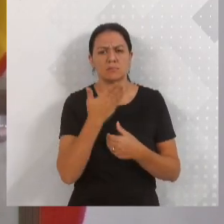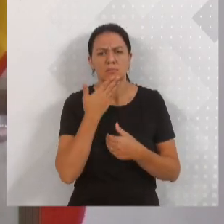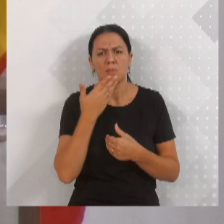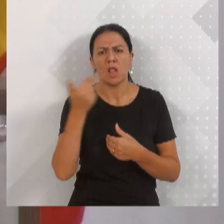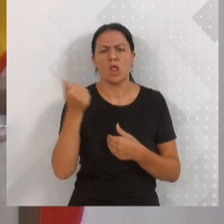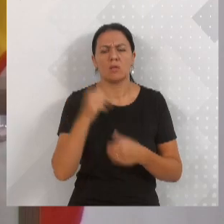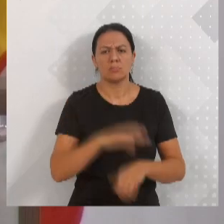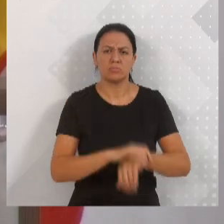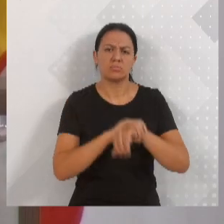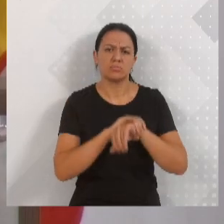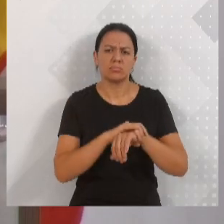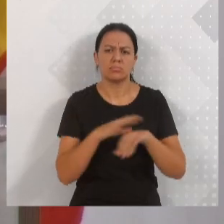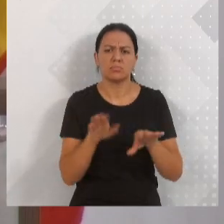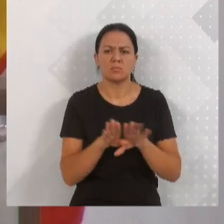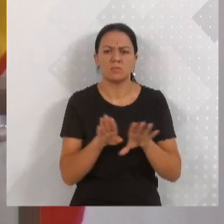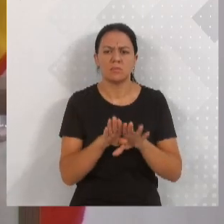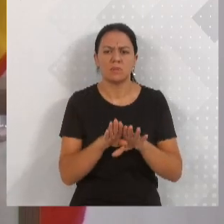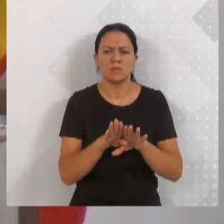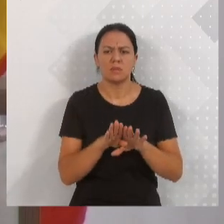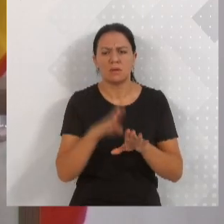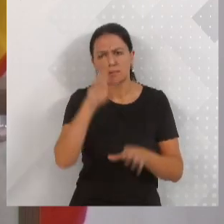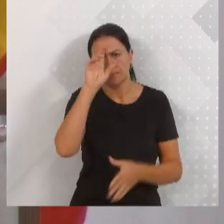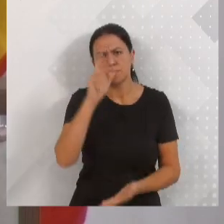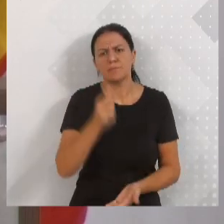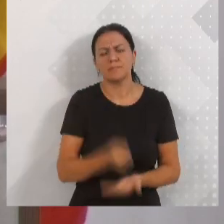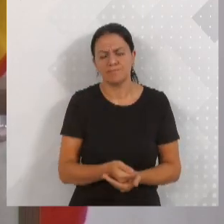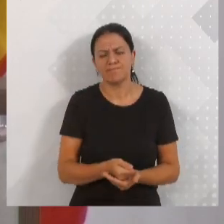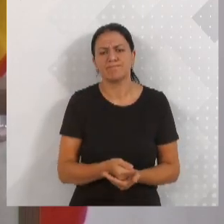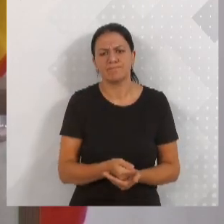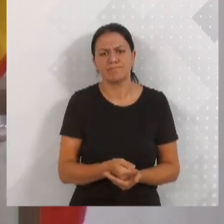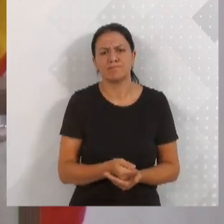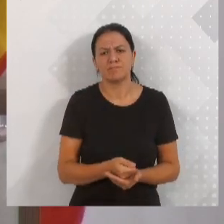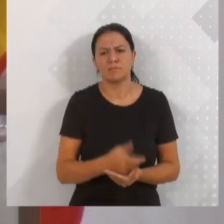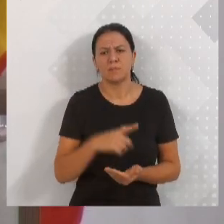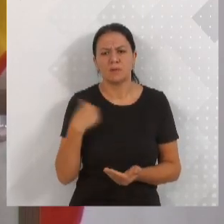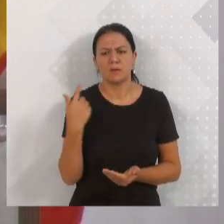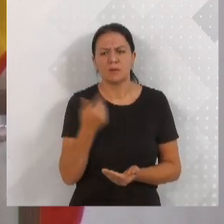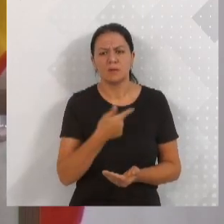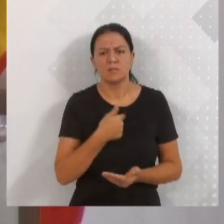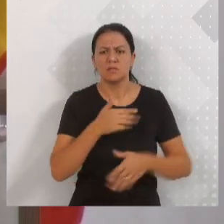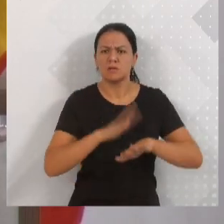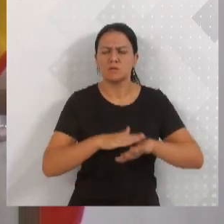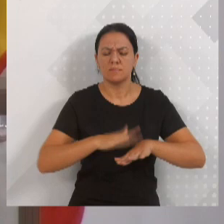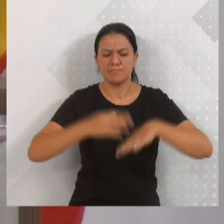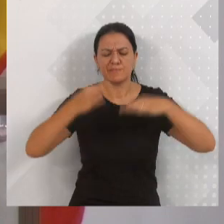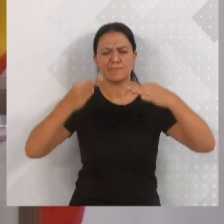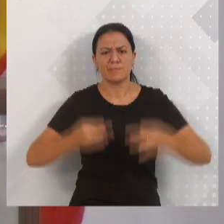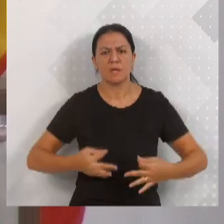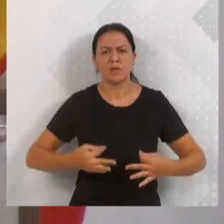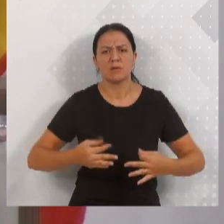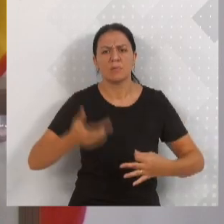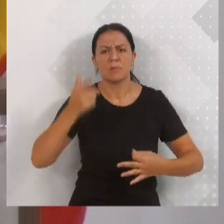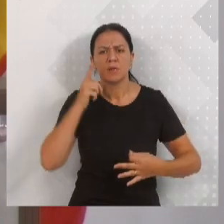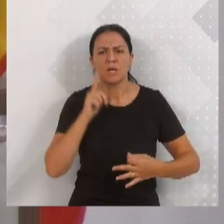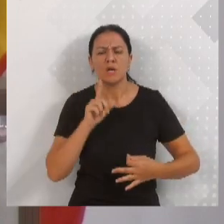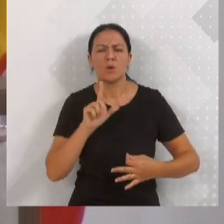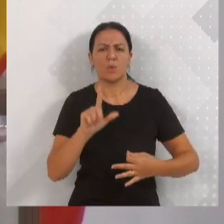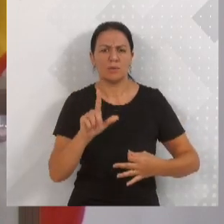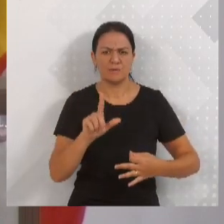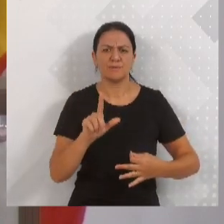segura E também temos a convicção de que estamos eh trilhando o caminho correto para que a gente possa chegar